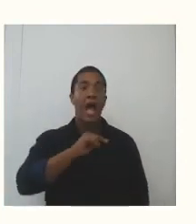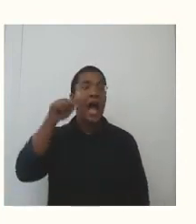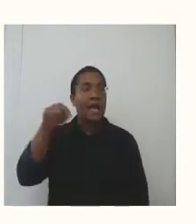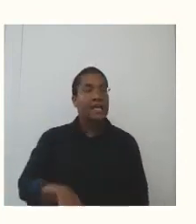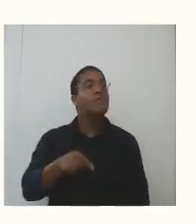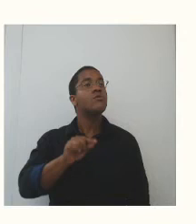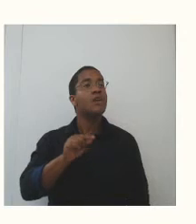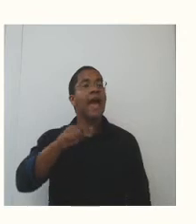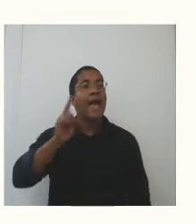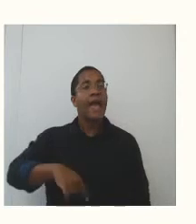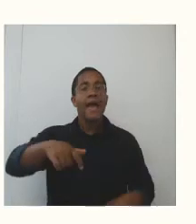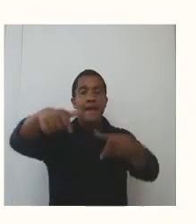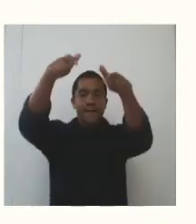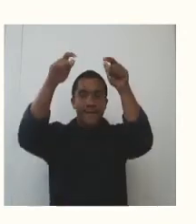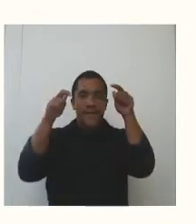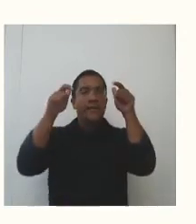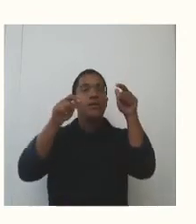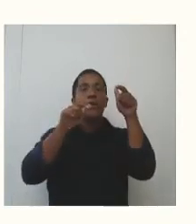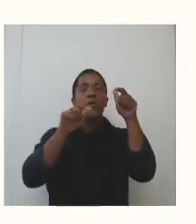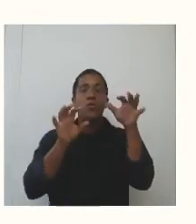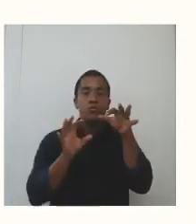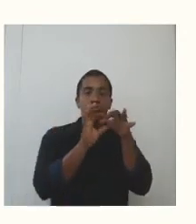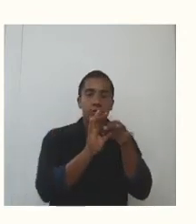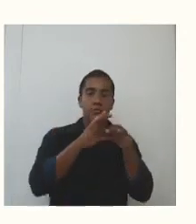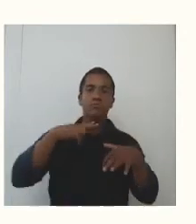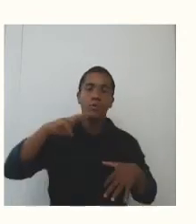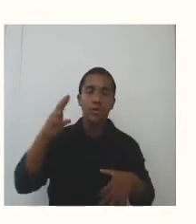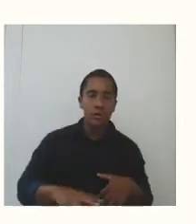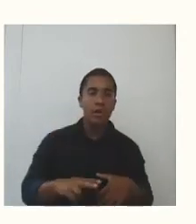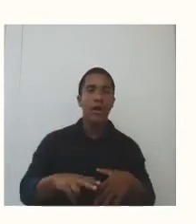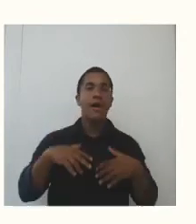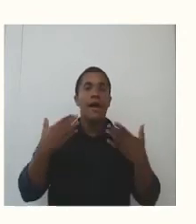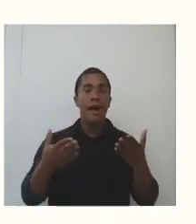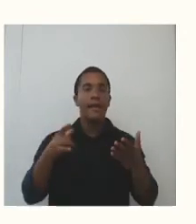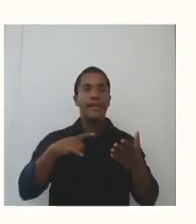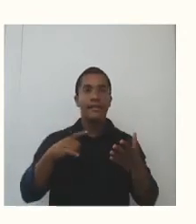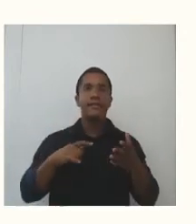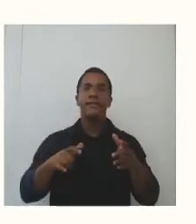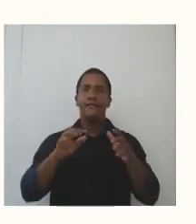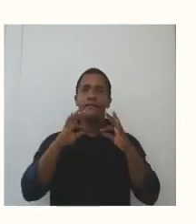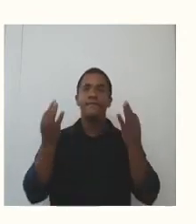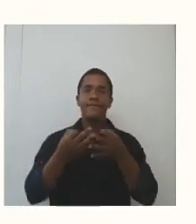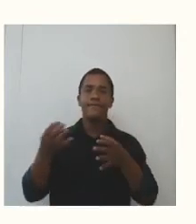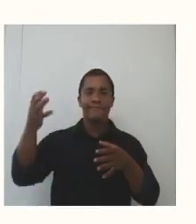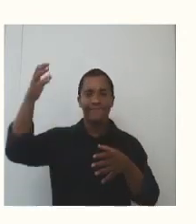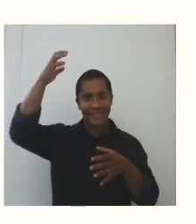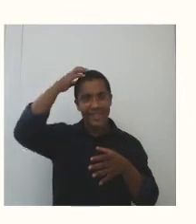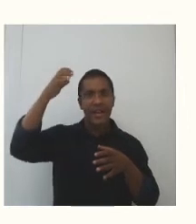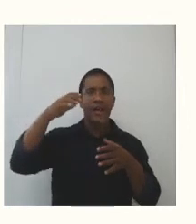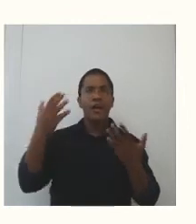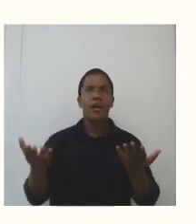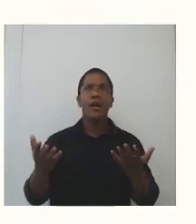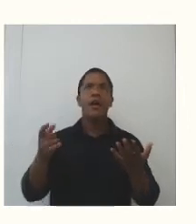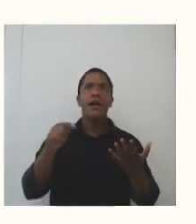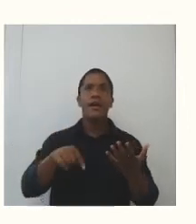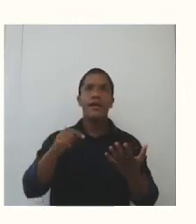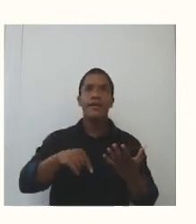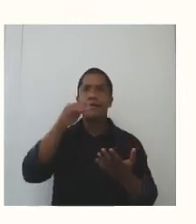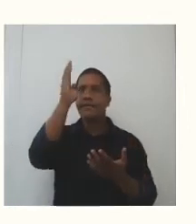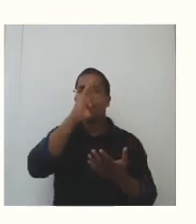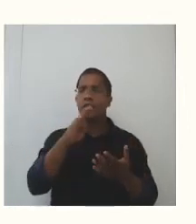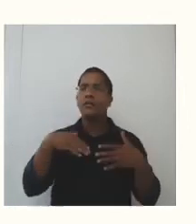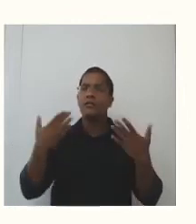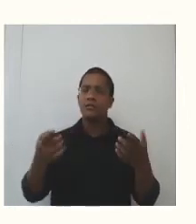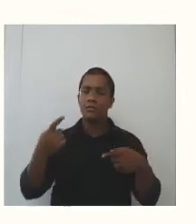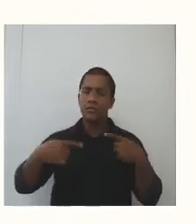de Portugal e Algarves e legitima então a presença da corte dentro do Brasil. Assim sendo, né, politicamente o